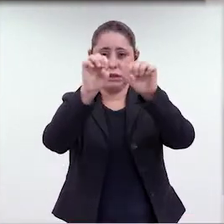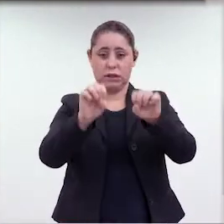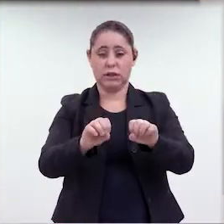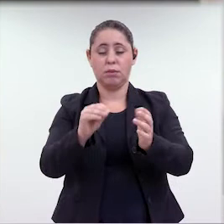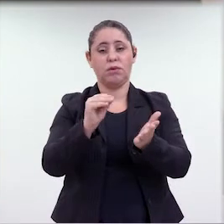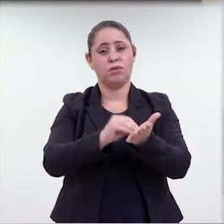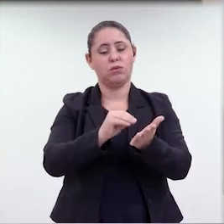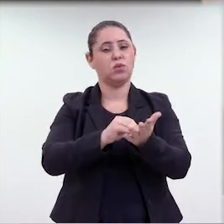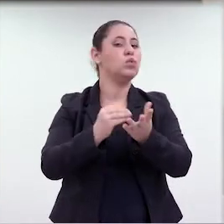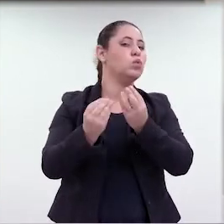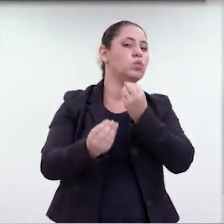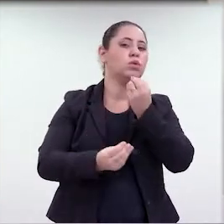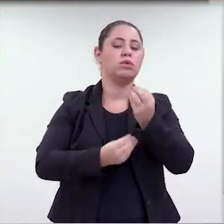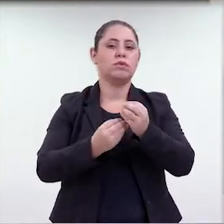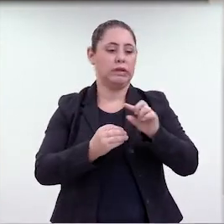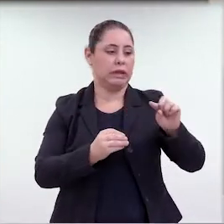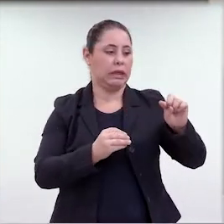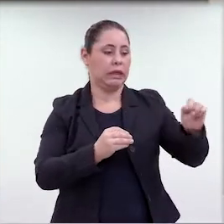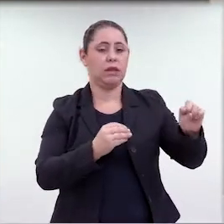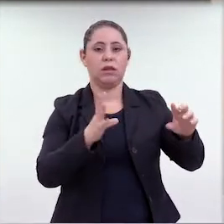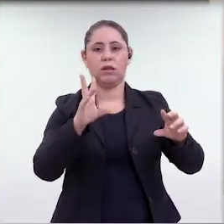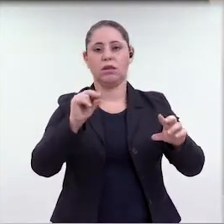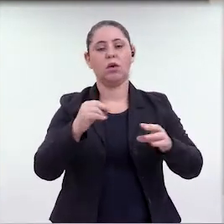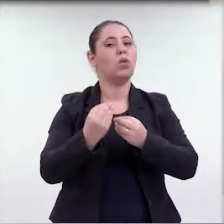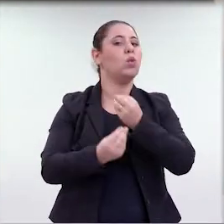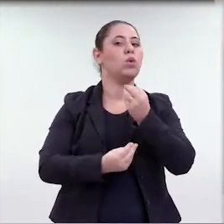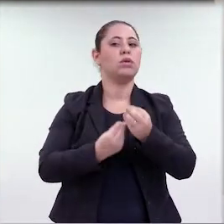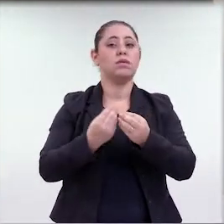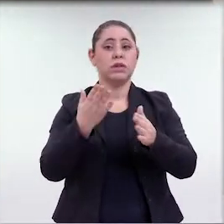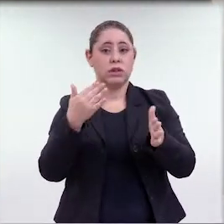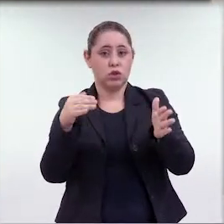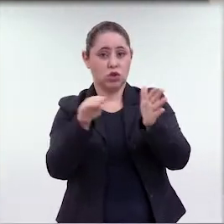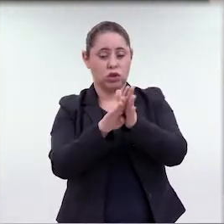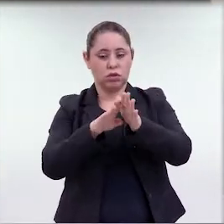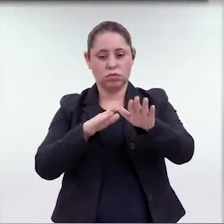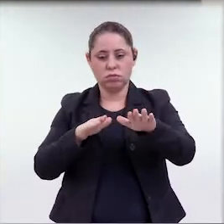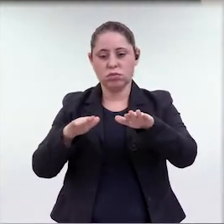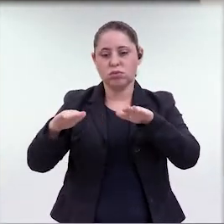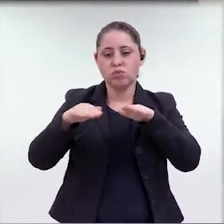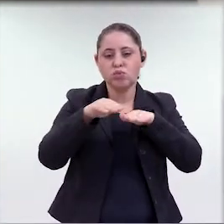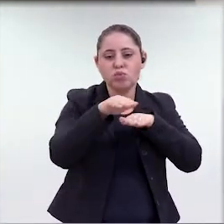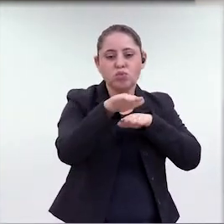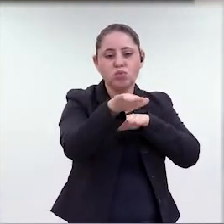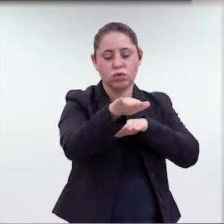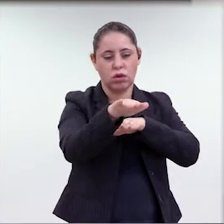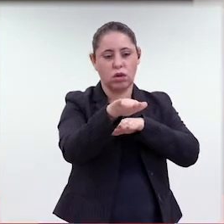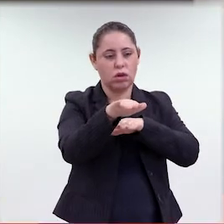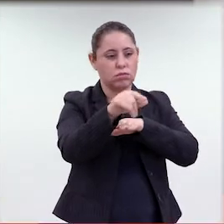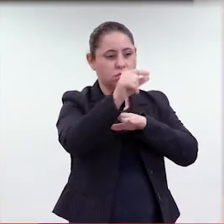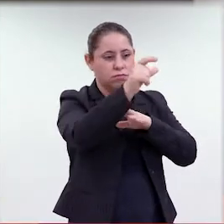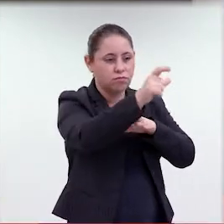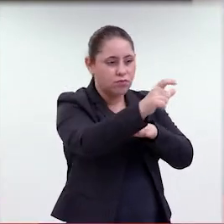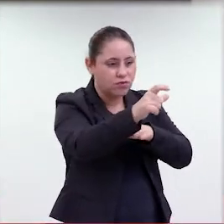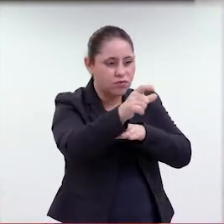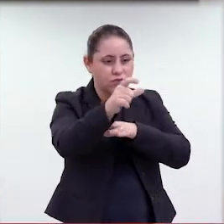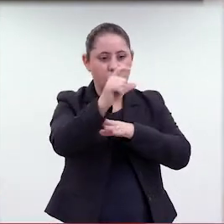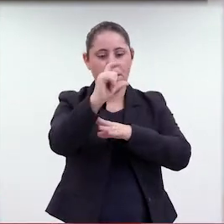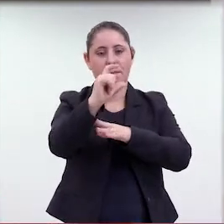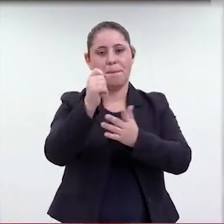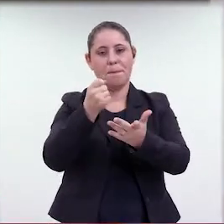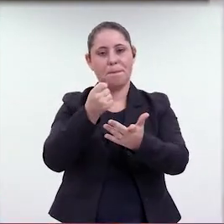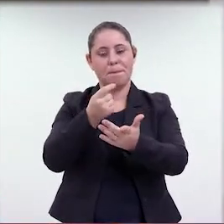hoje você já não aperta mais o botão. Você chega com o seu carro e é automático, o seu ticket de estacionamento está